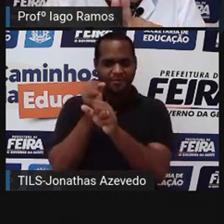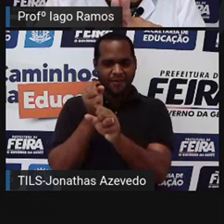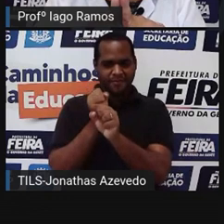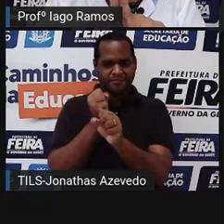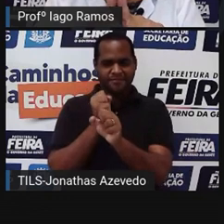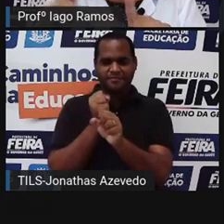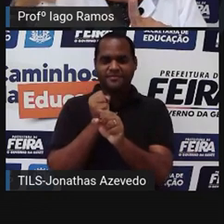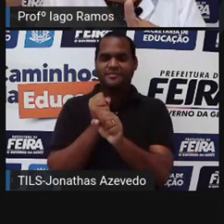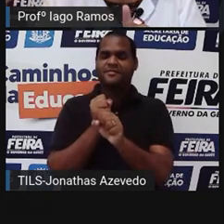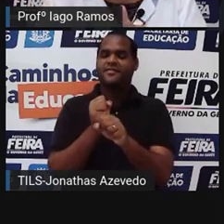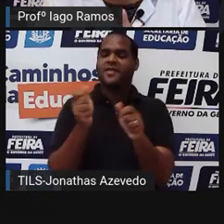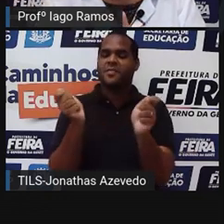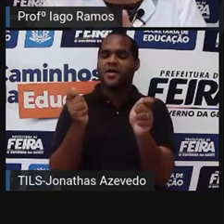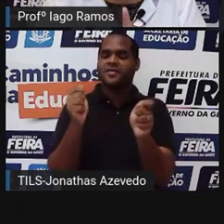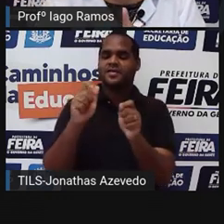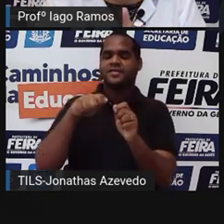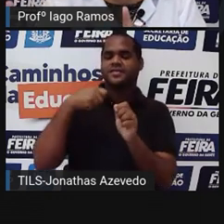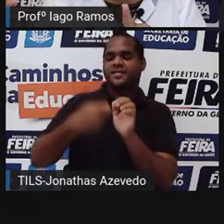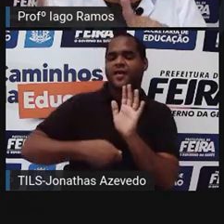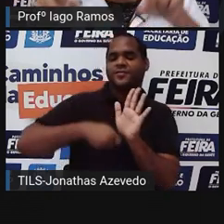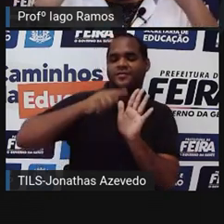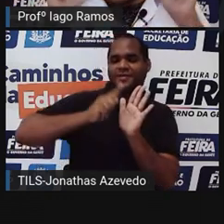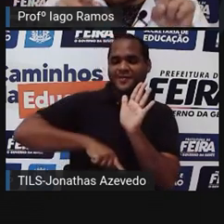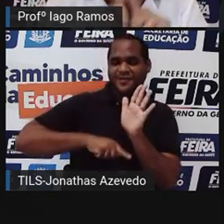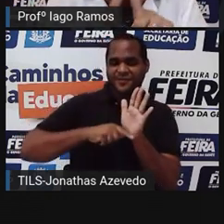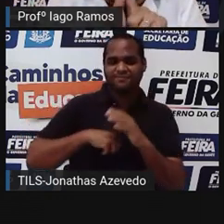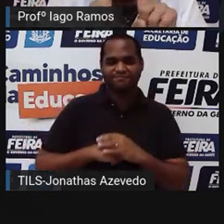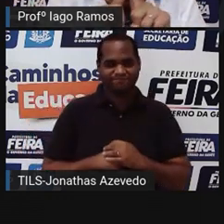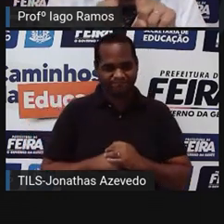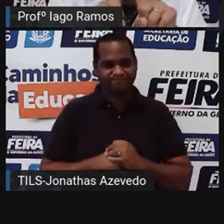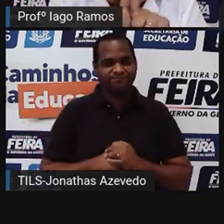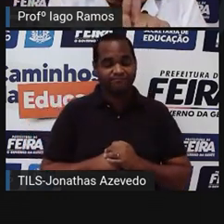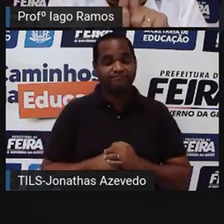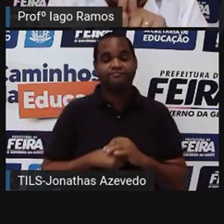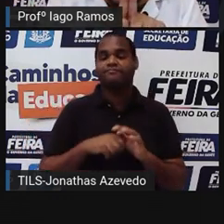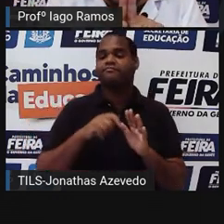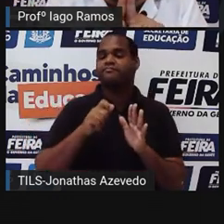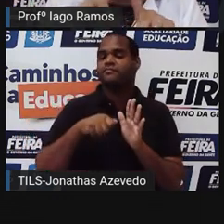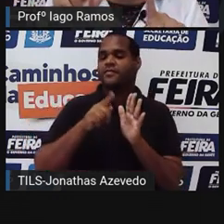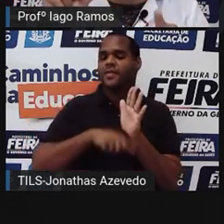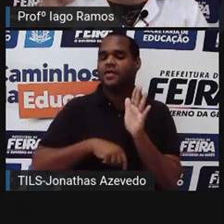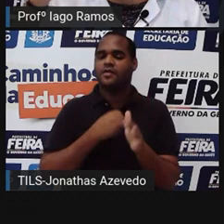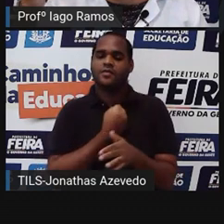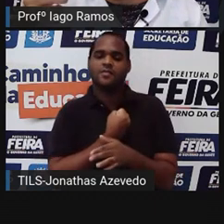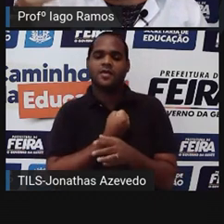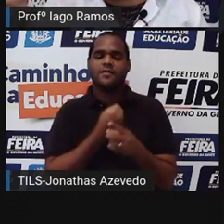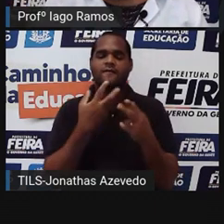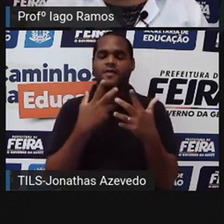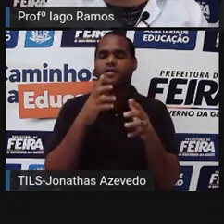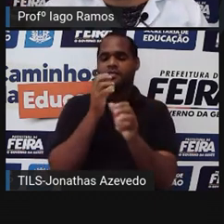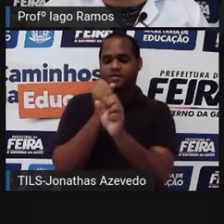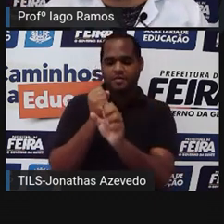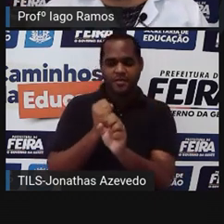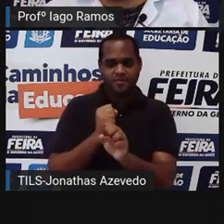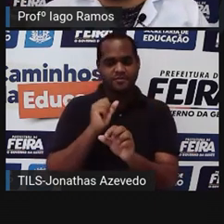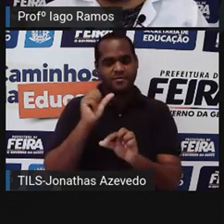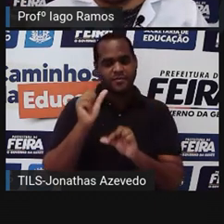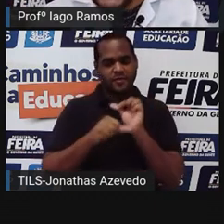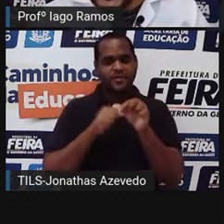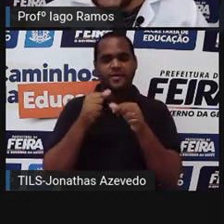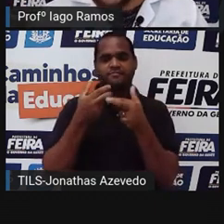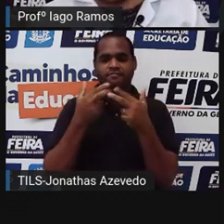seja, tem que ser aquele número negativo. E esses mesmos números que eu somei para dar o oposto do